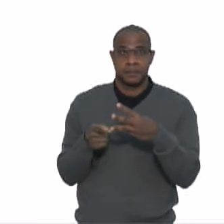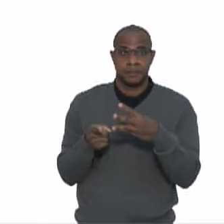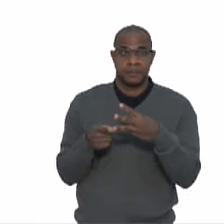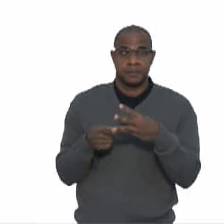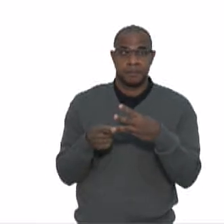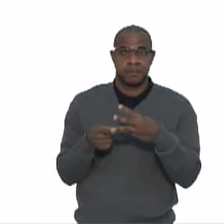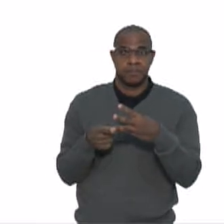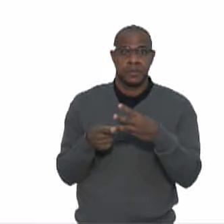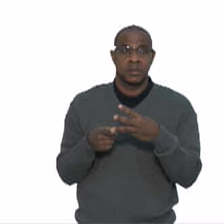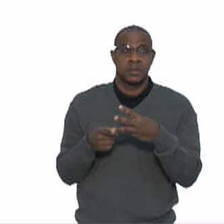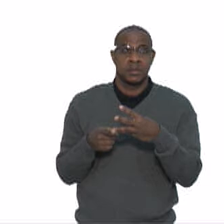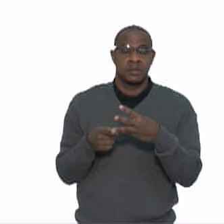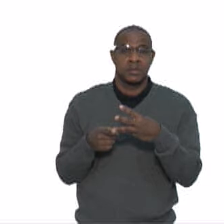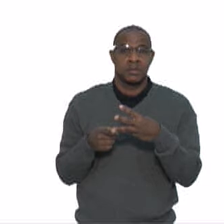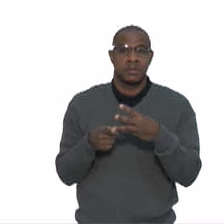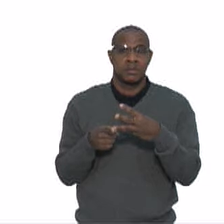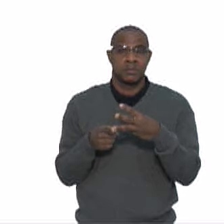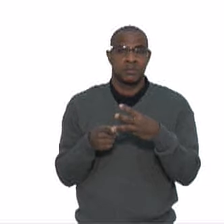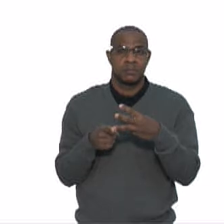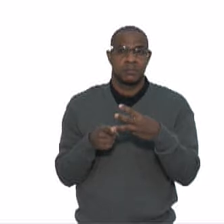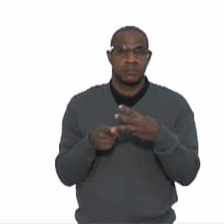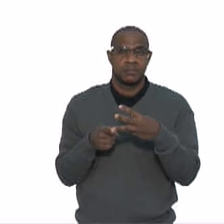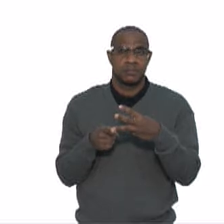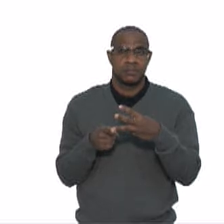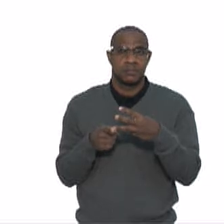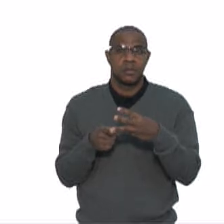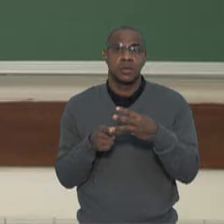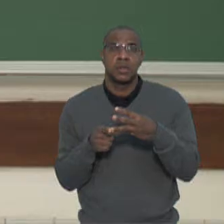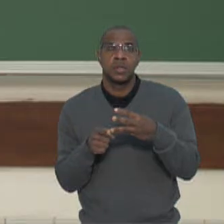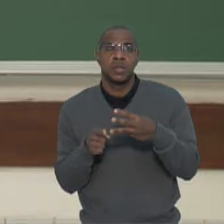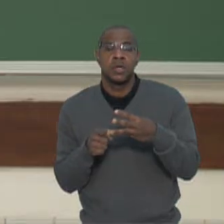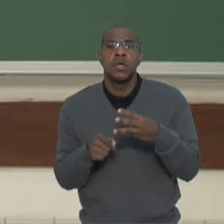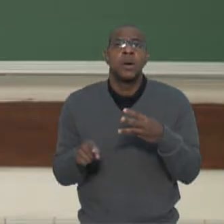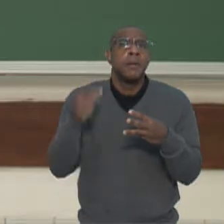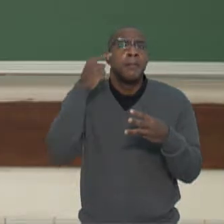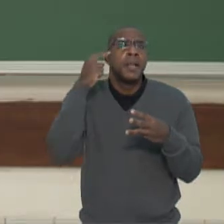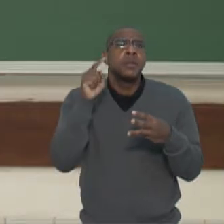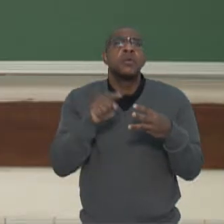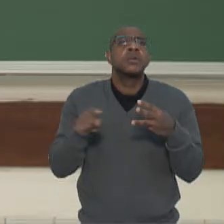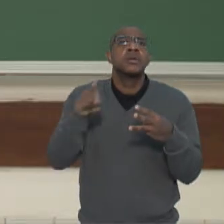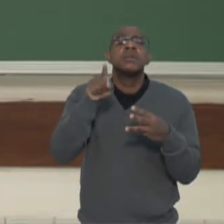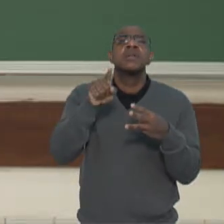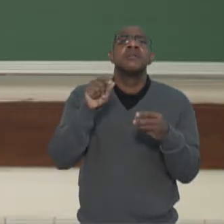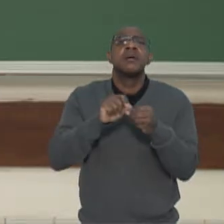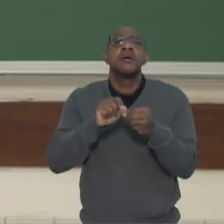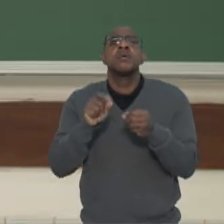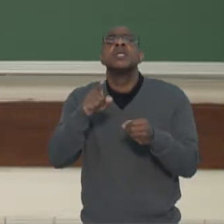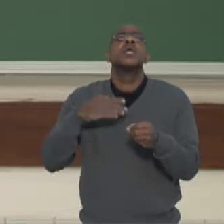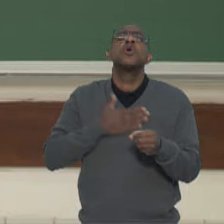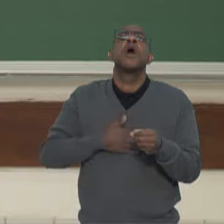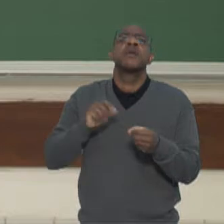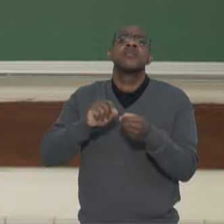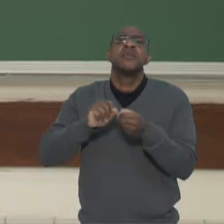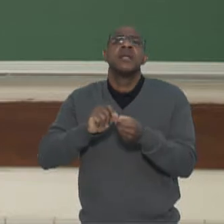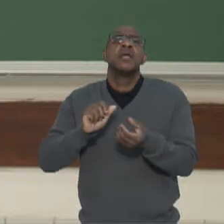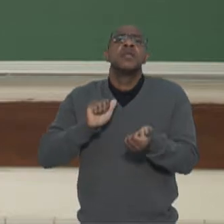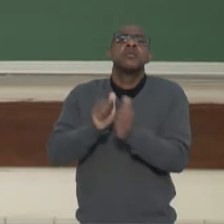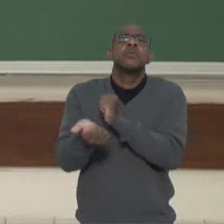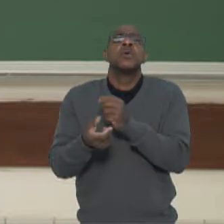Te gusta praticar algum deporte? Então pense um pouquinho aí, faça uma breve